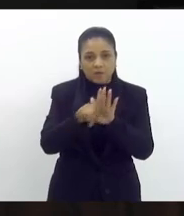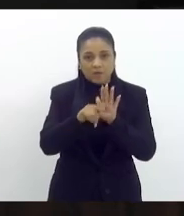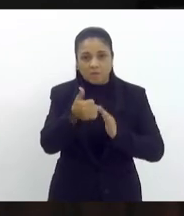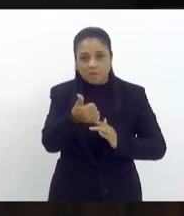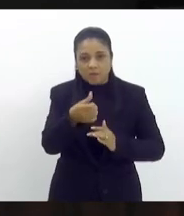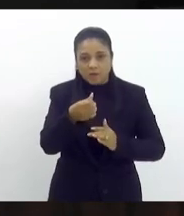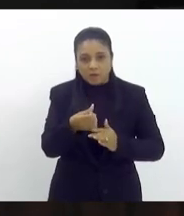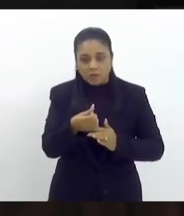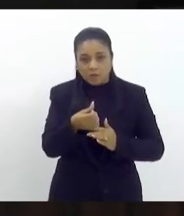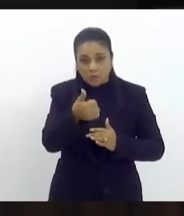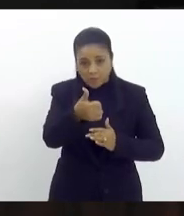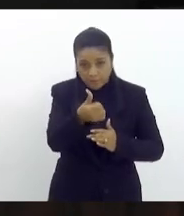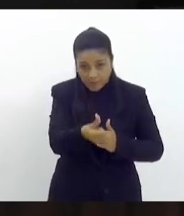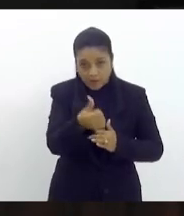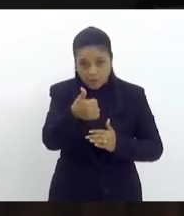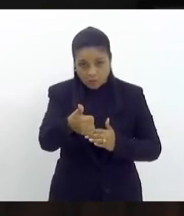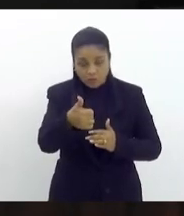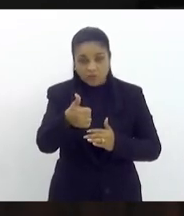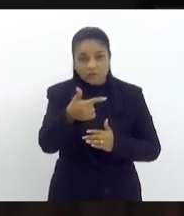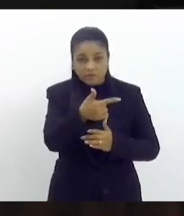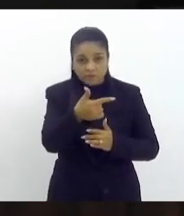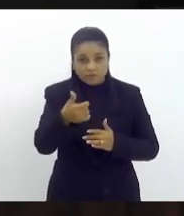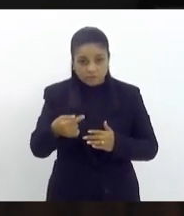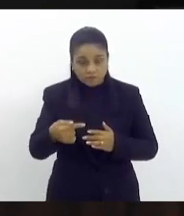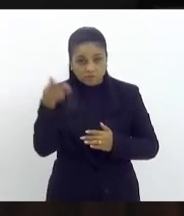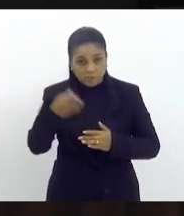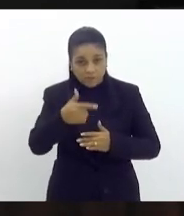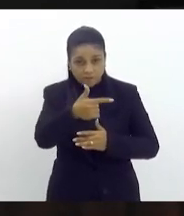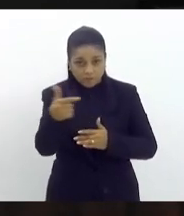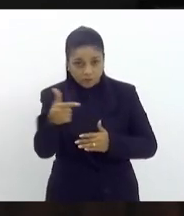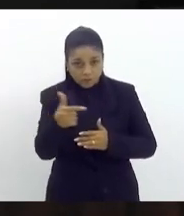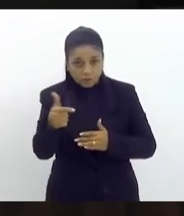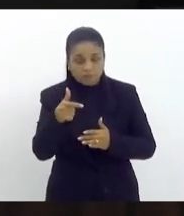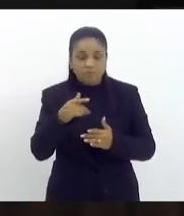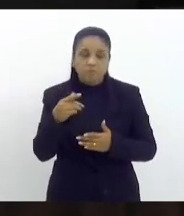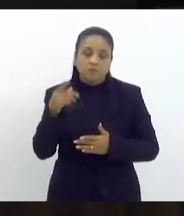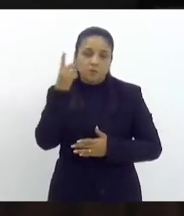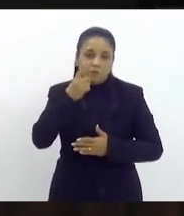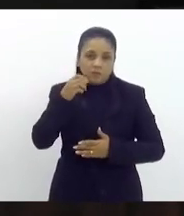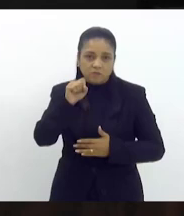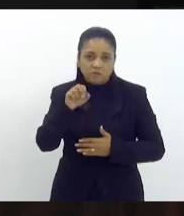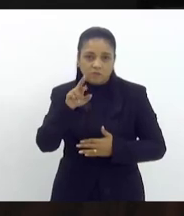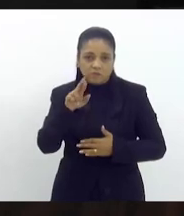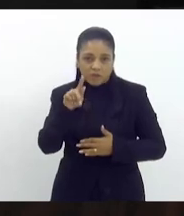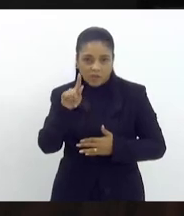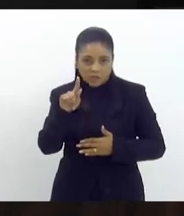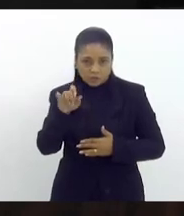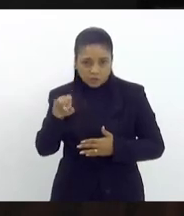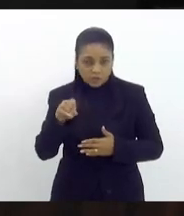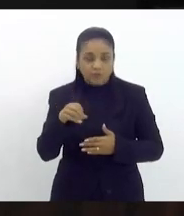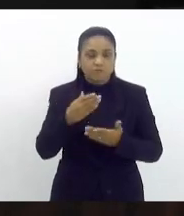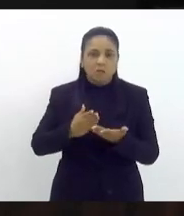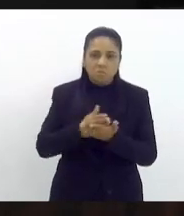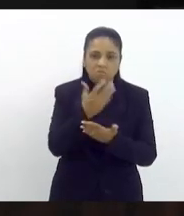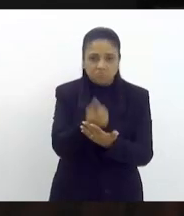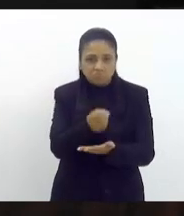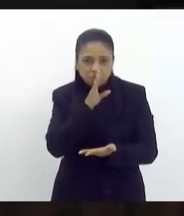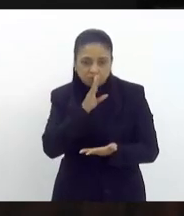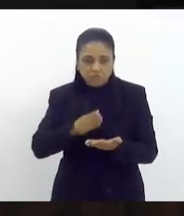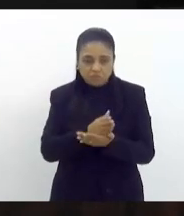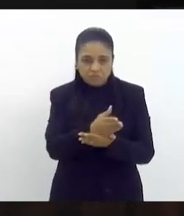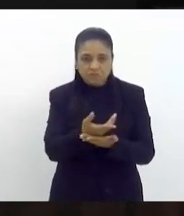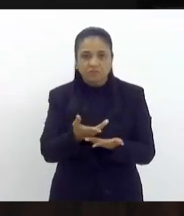6127 de 22 deputado doutor Serginho senhores que aprovam permaneçam como estão aprovado